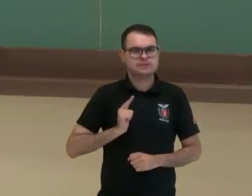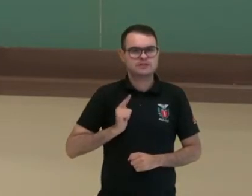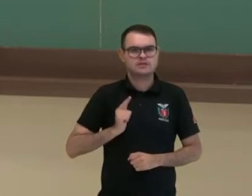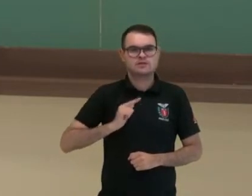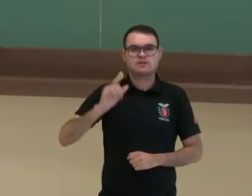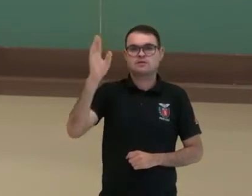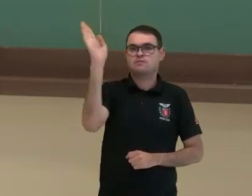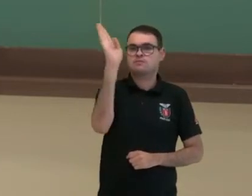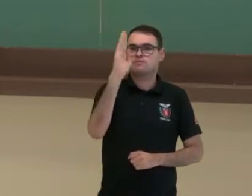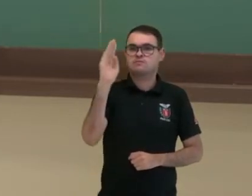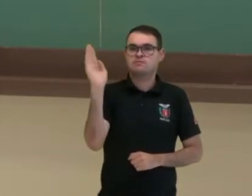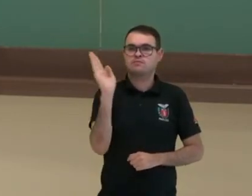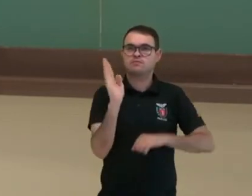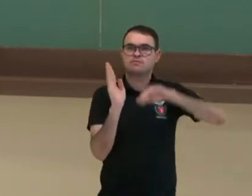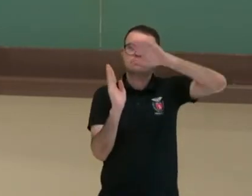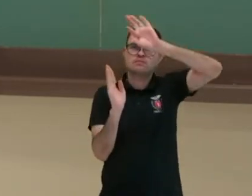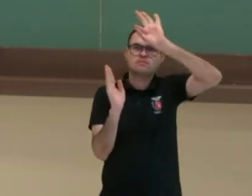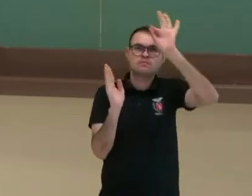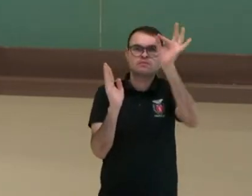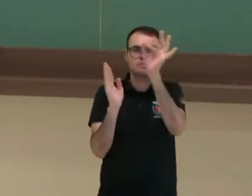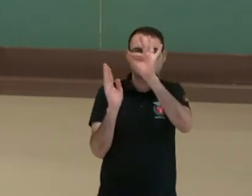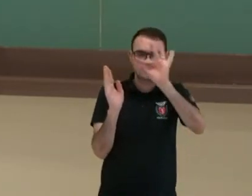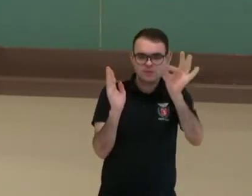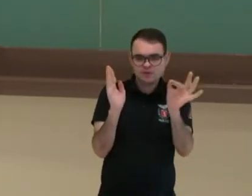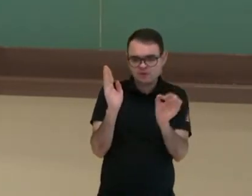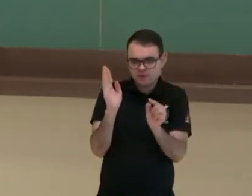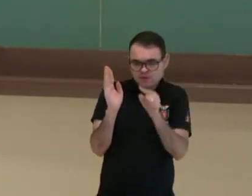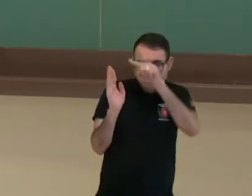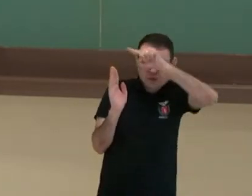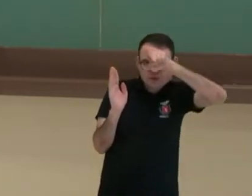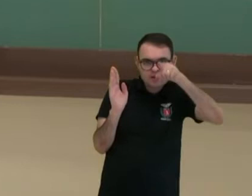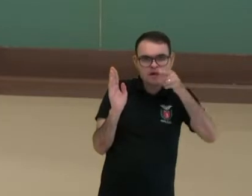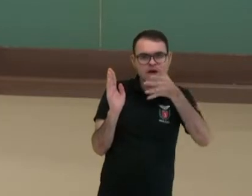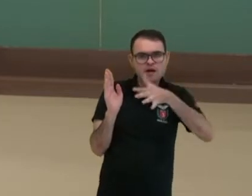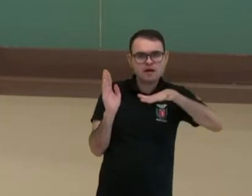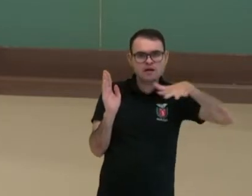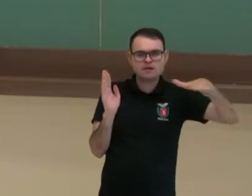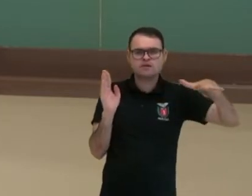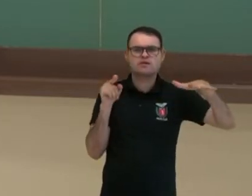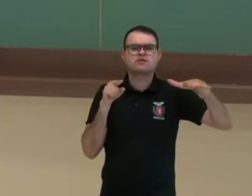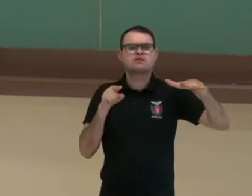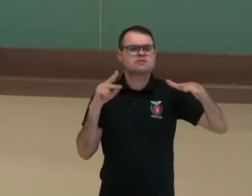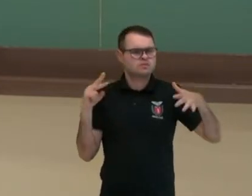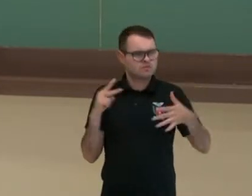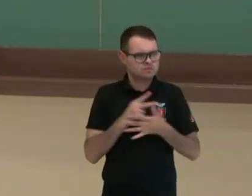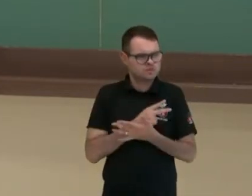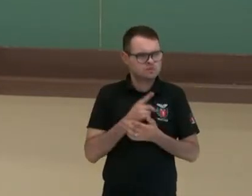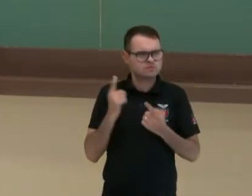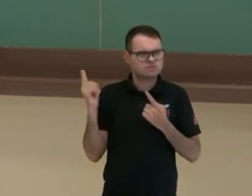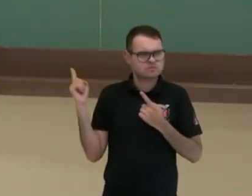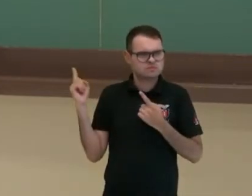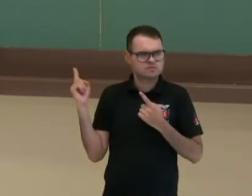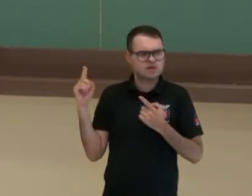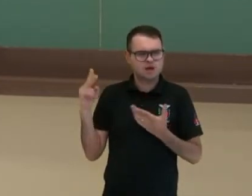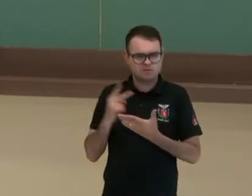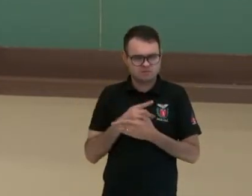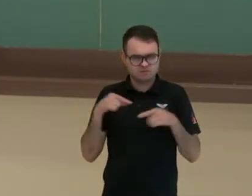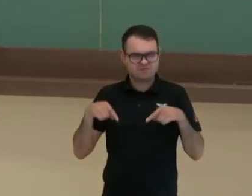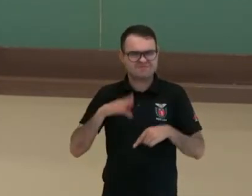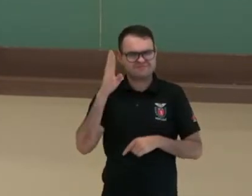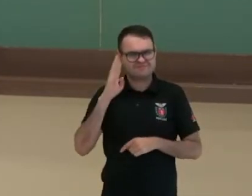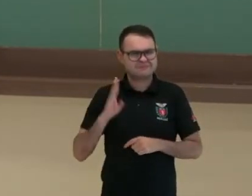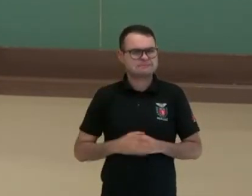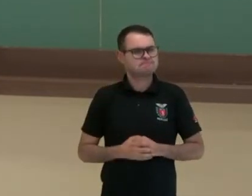O nosso estado do Paraná apresenta. Por isso que eu pergunto, será que isso acontece, esse tsunami acontece no